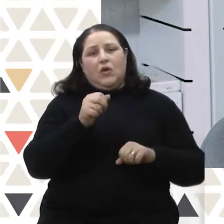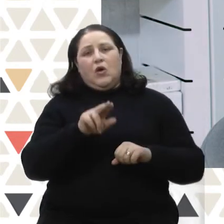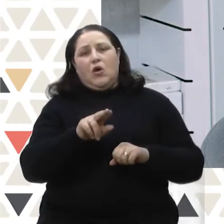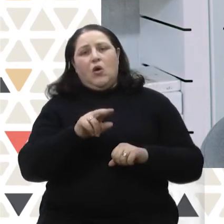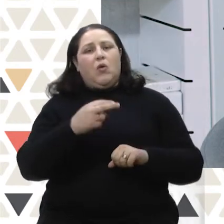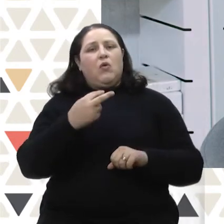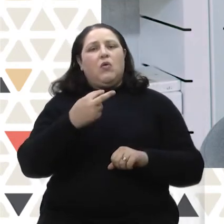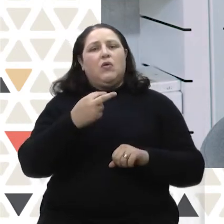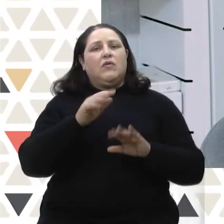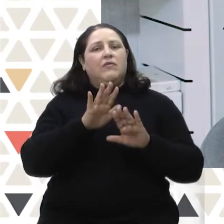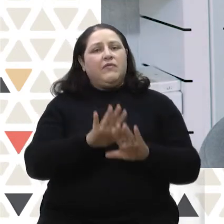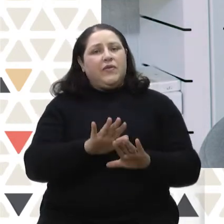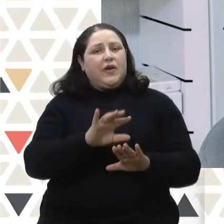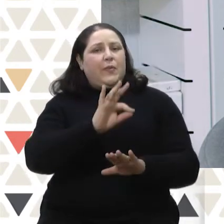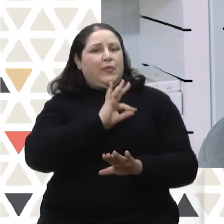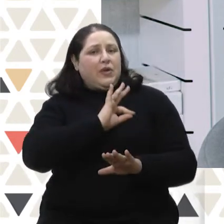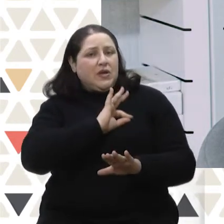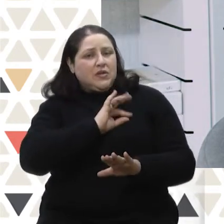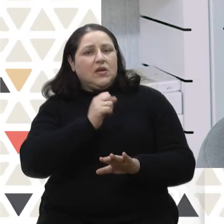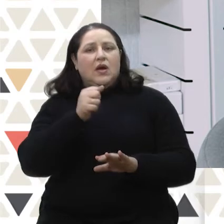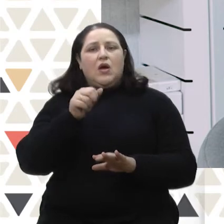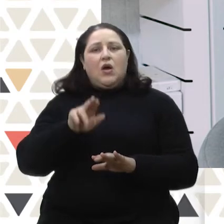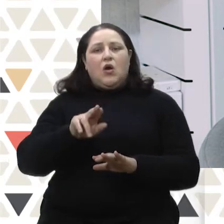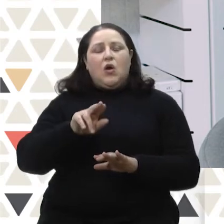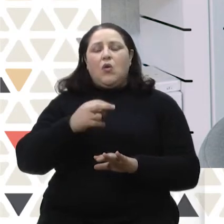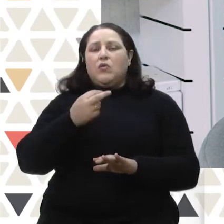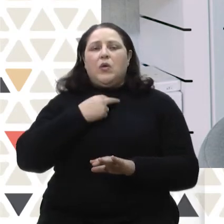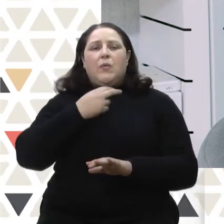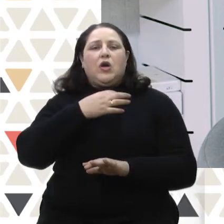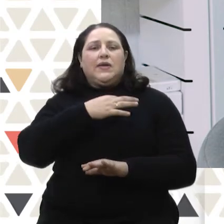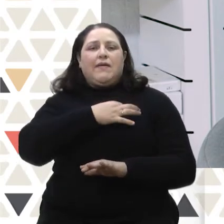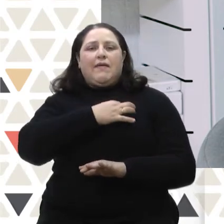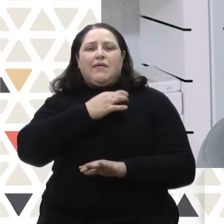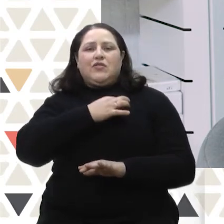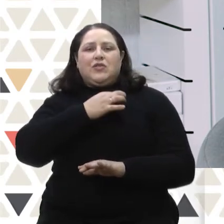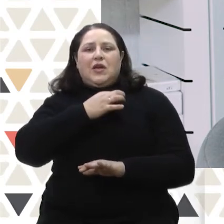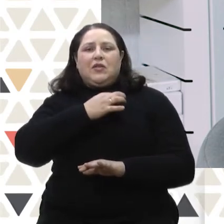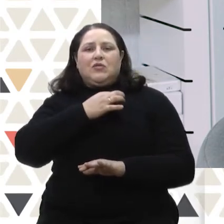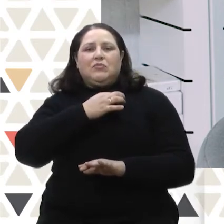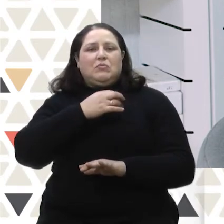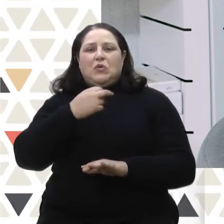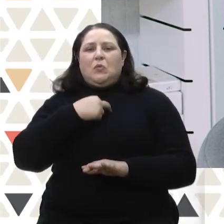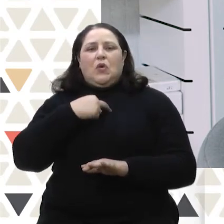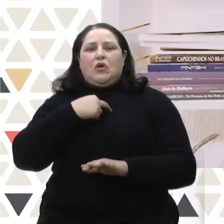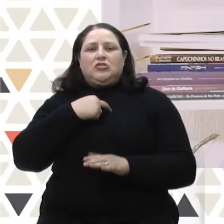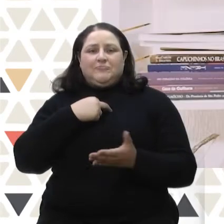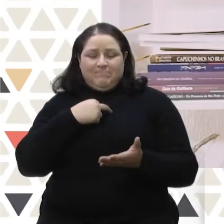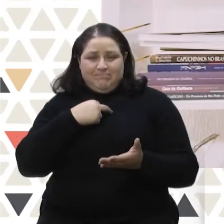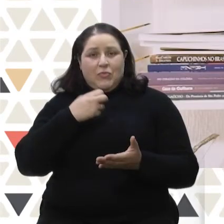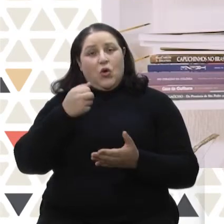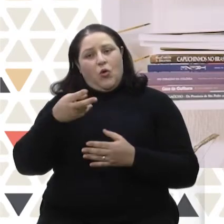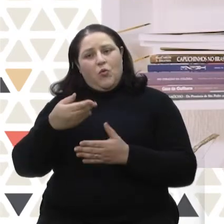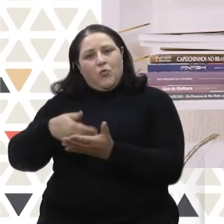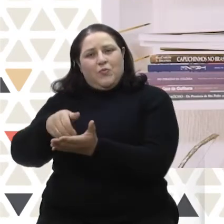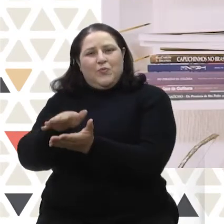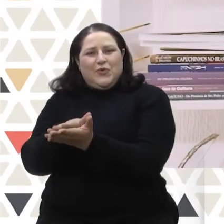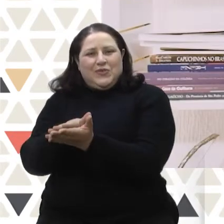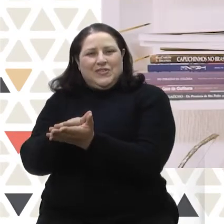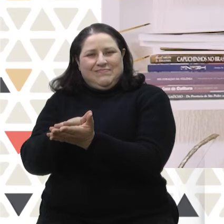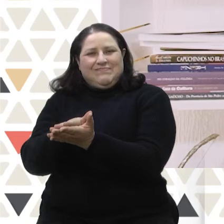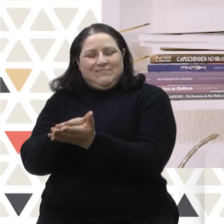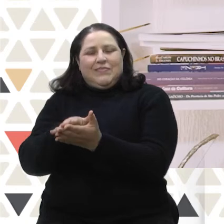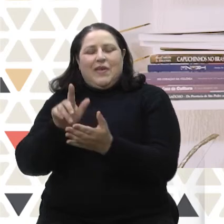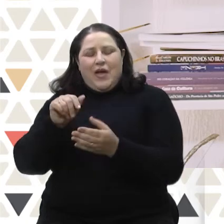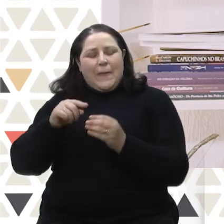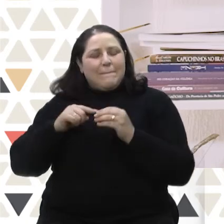detenção, cassação do cadastro do candidato, né? E também multa. Então, essas são as